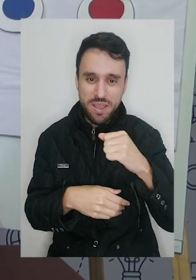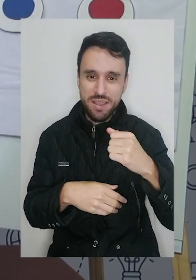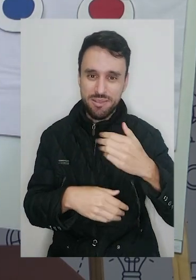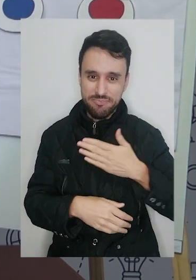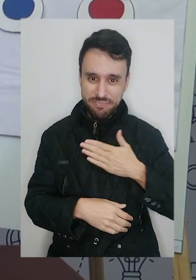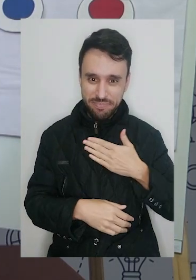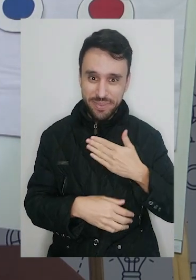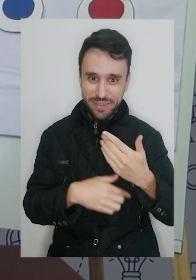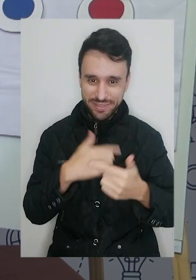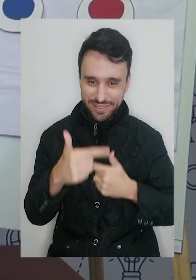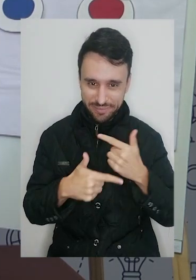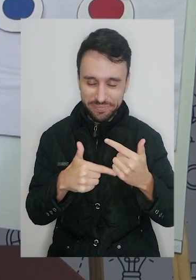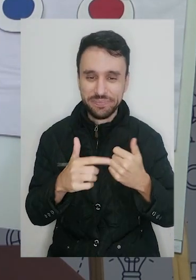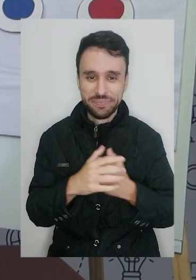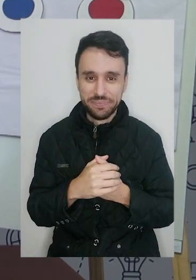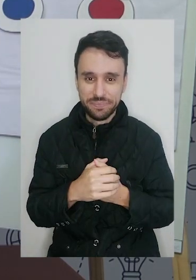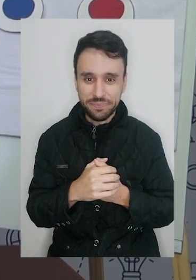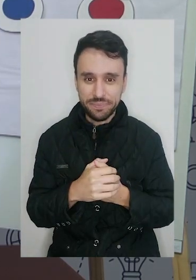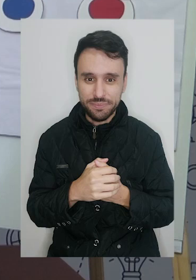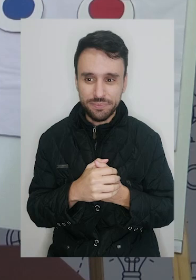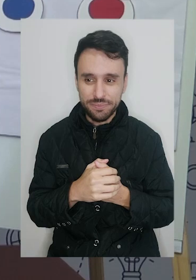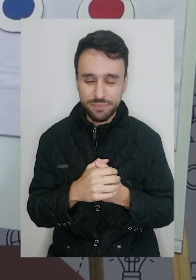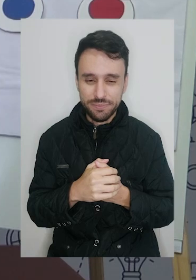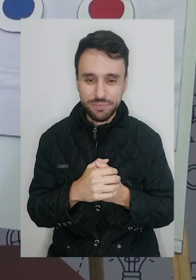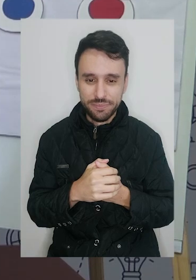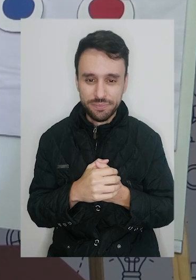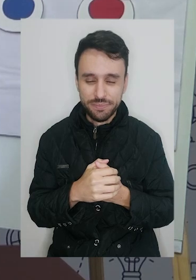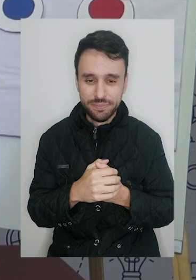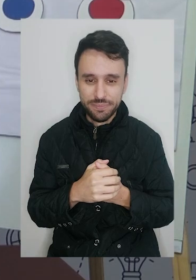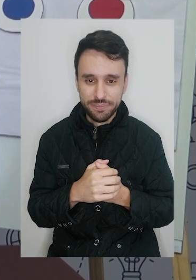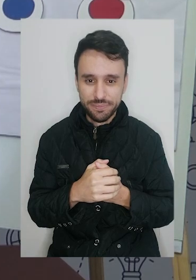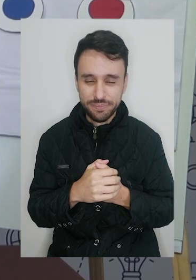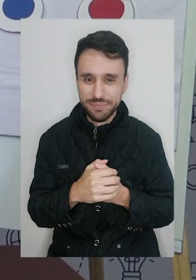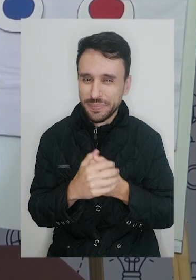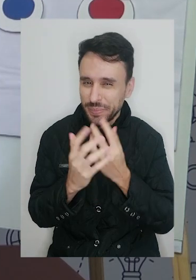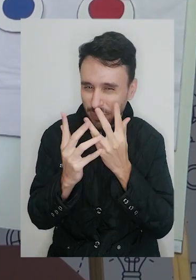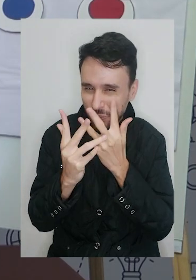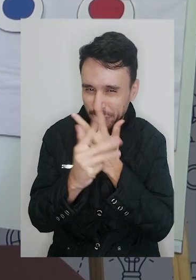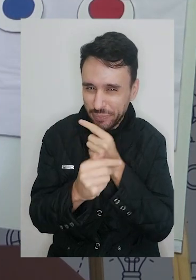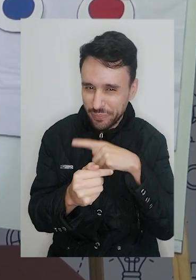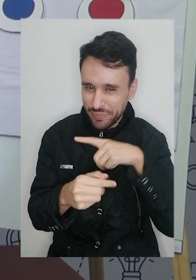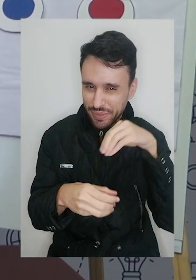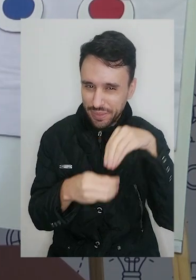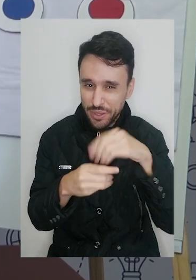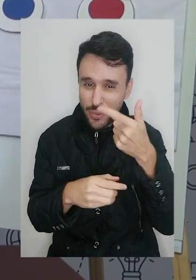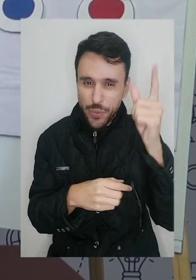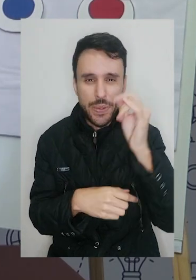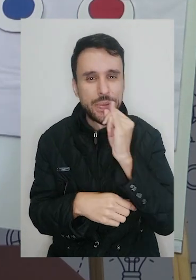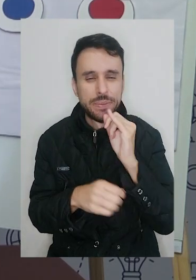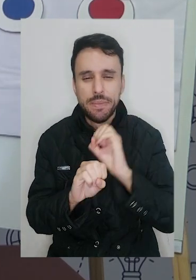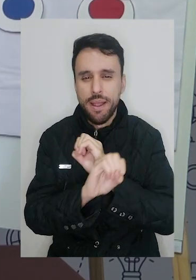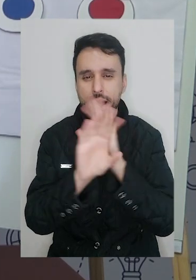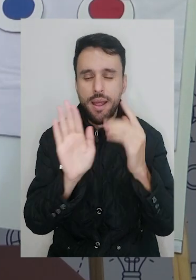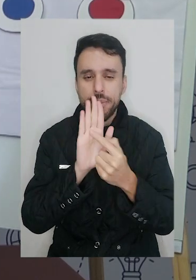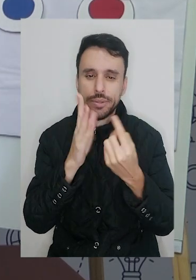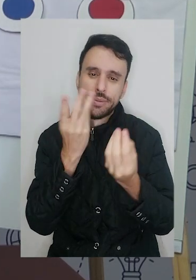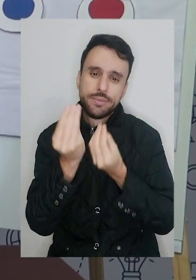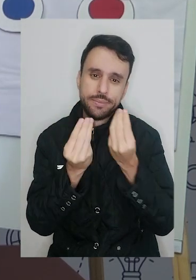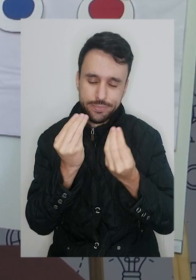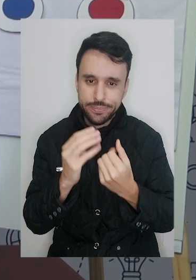minha. Bem diferente esse termômetro, né? Ó, o termômetrozinho aqui, ó. É bonitinho, né? Então, esse é um outro exemplo de